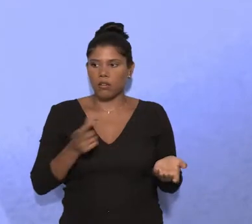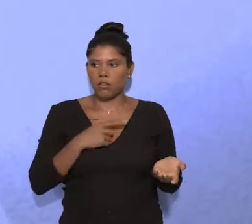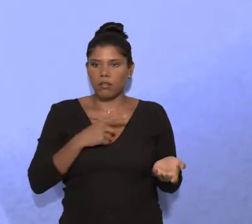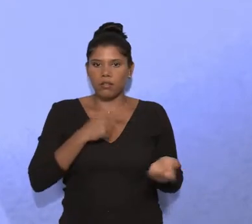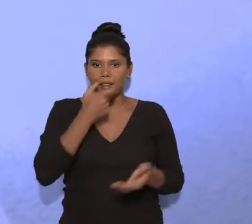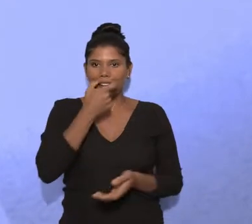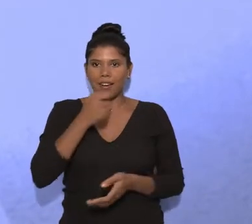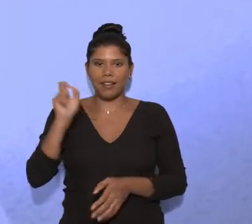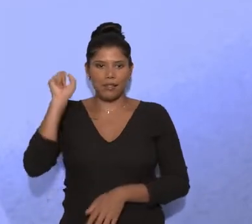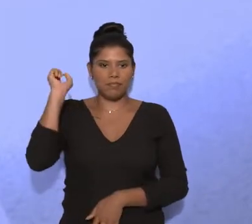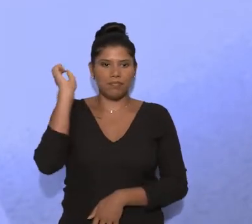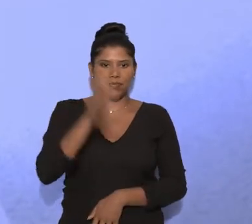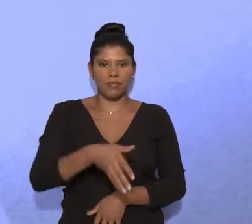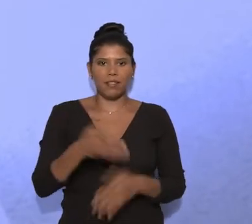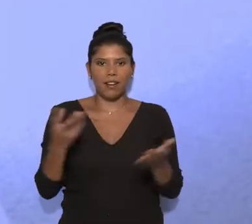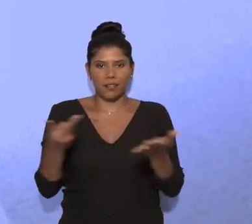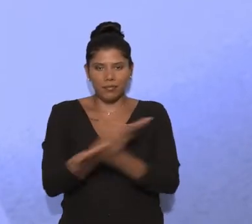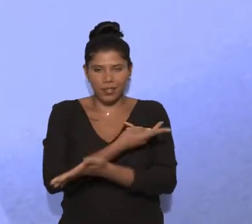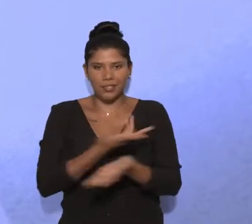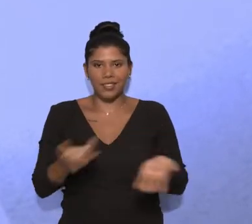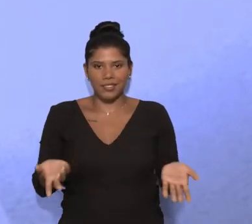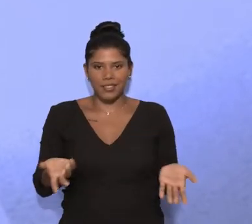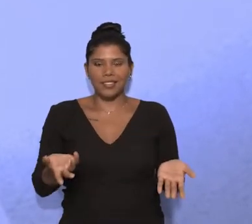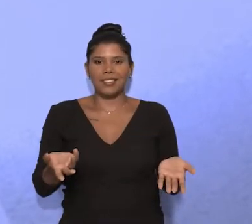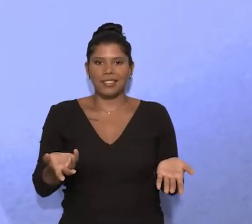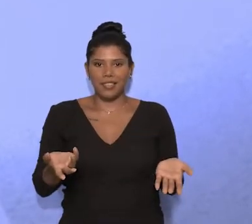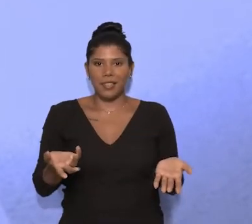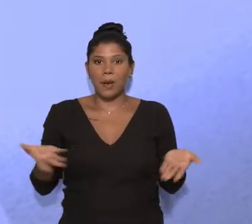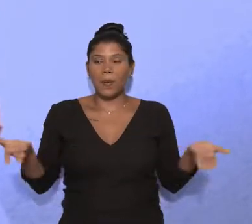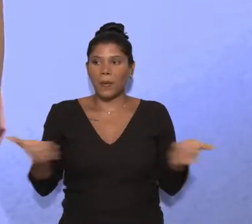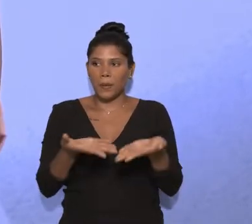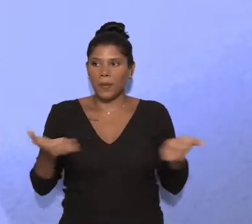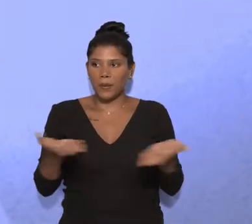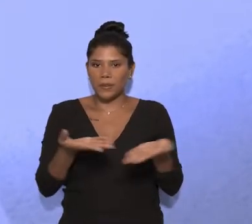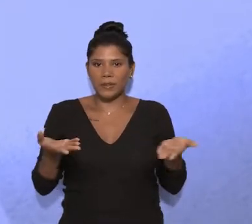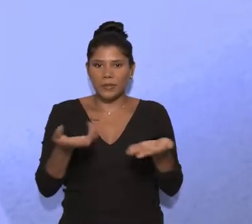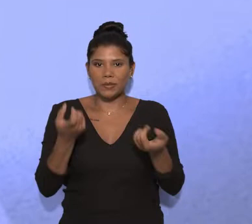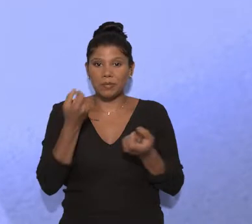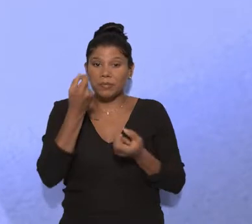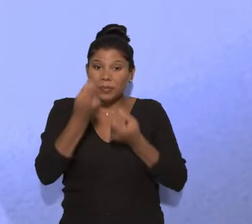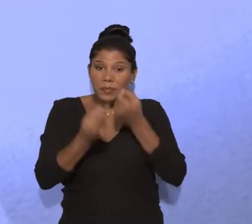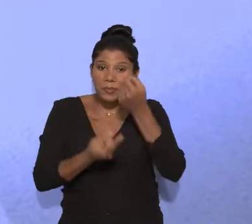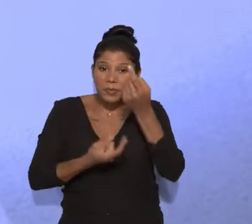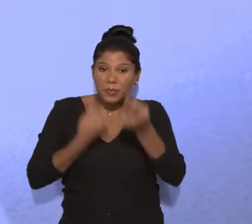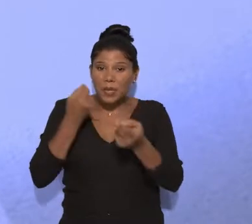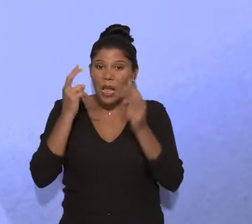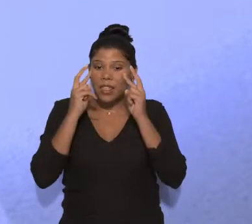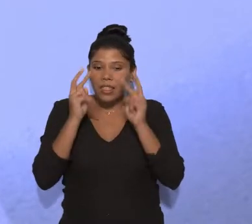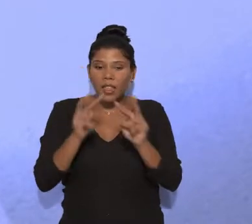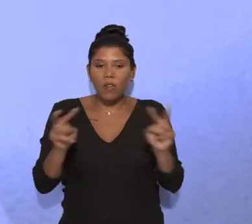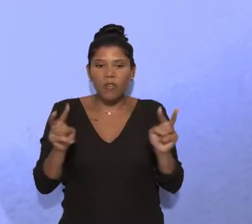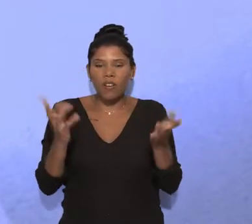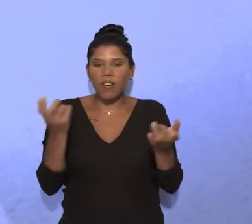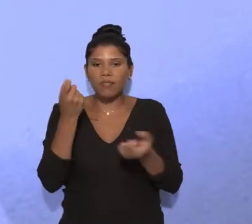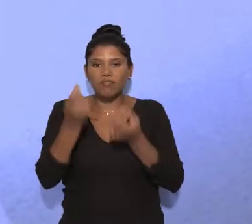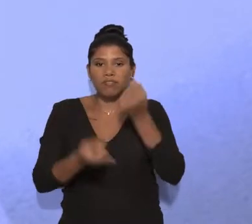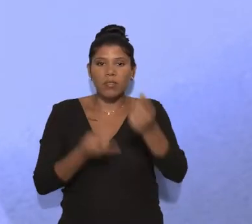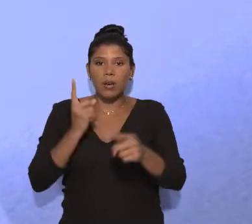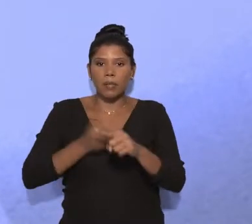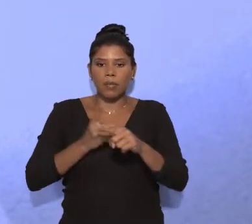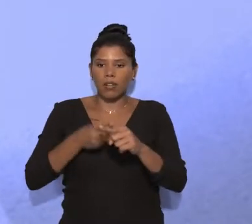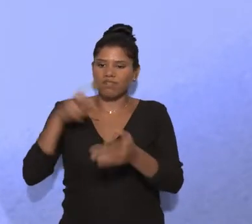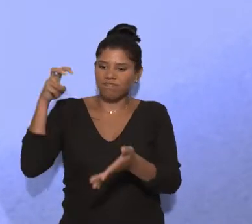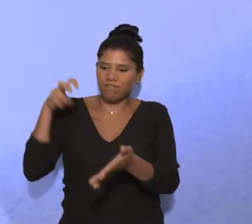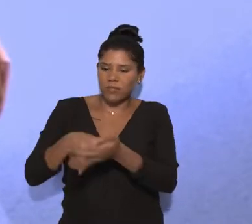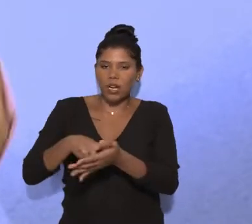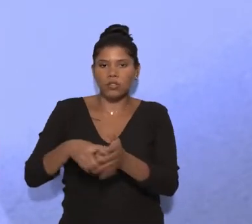dele no Darcy do Mourão. E isso hoje pouco se vê. Por quê? Porque passou-se a punir os clubes.